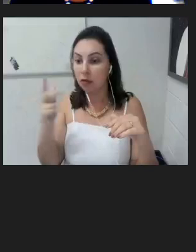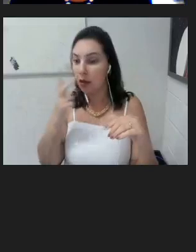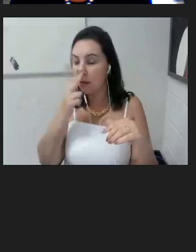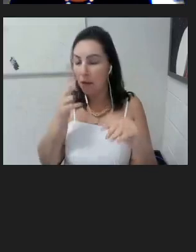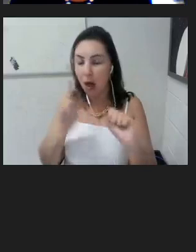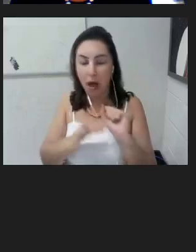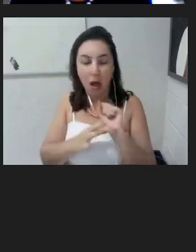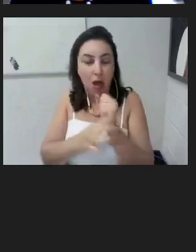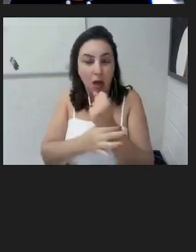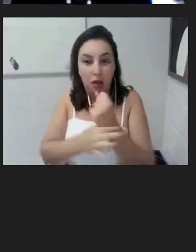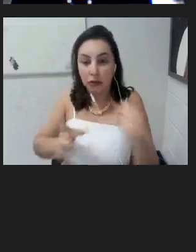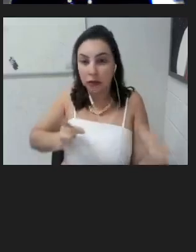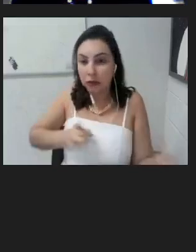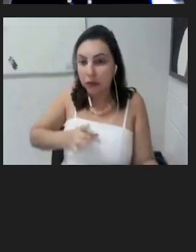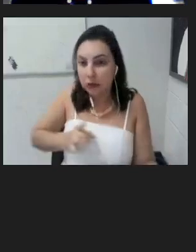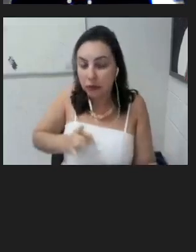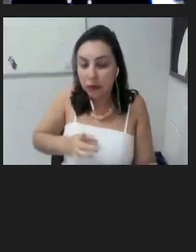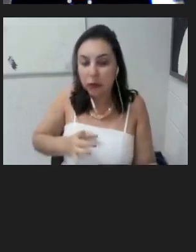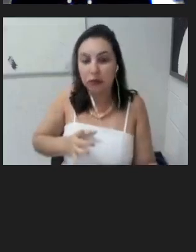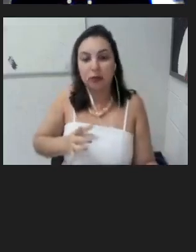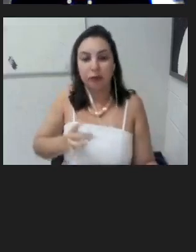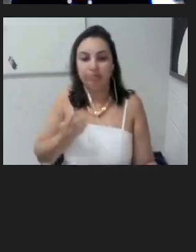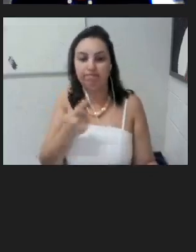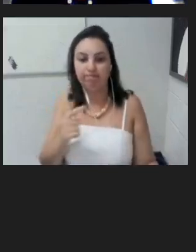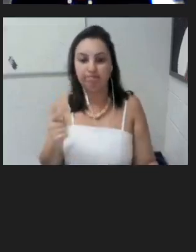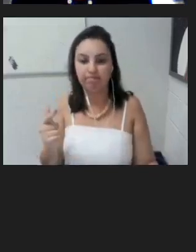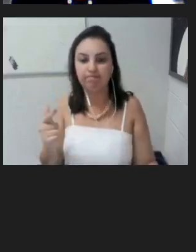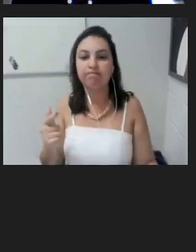o quê? Essa insegurança e medo.